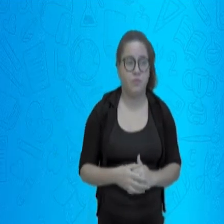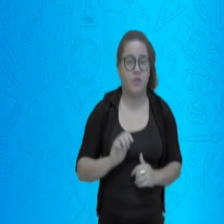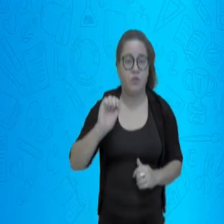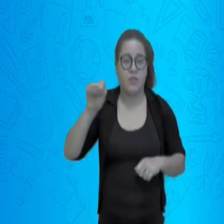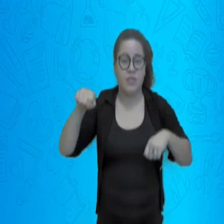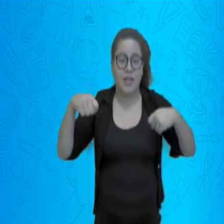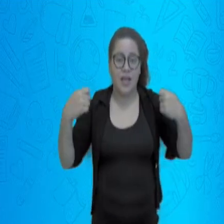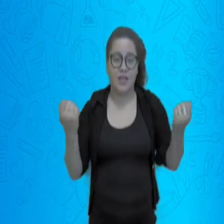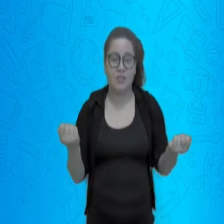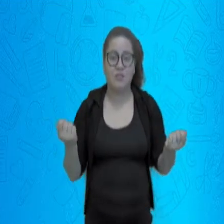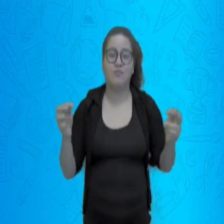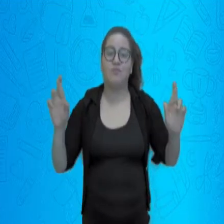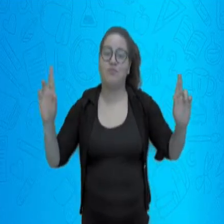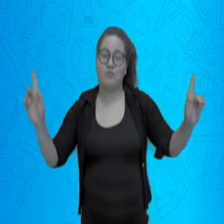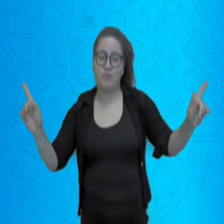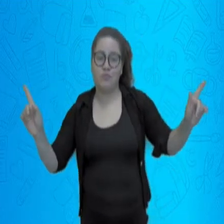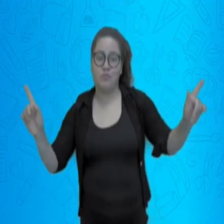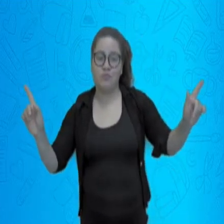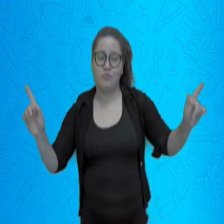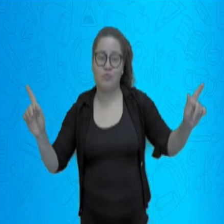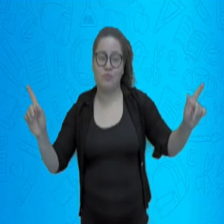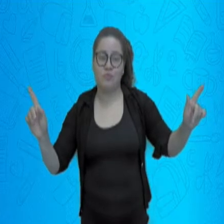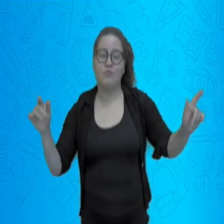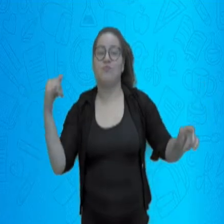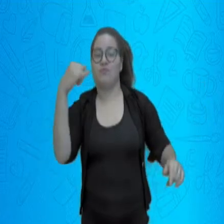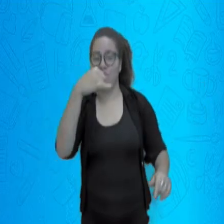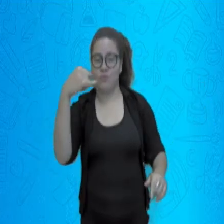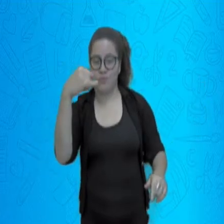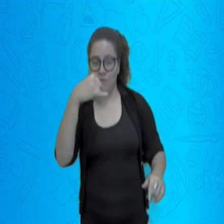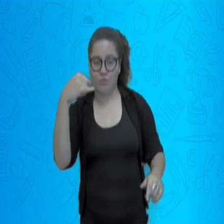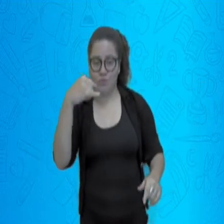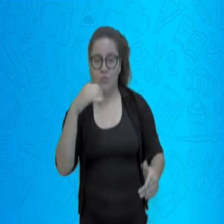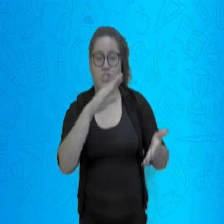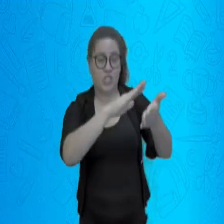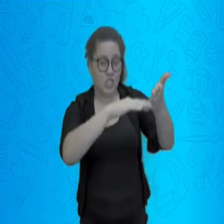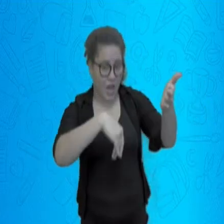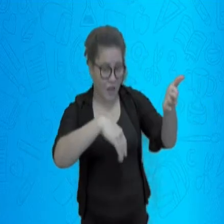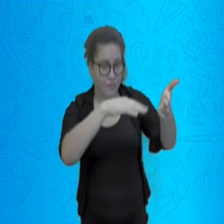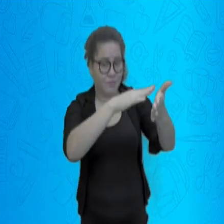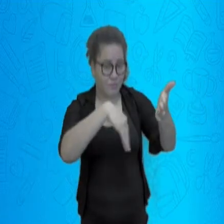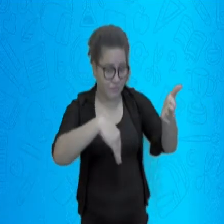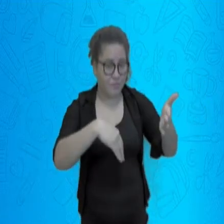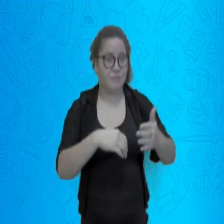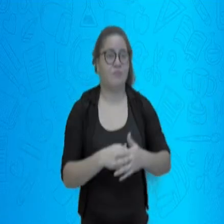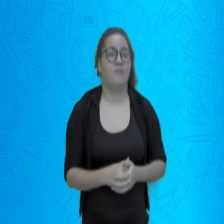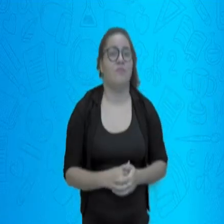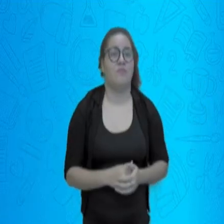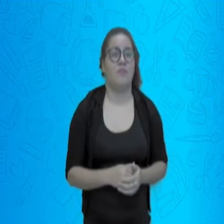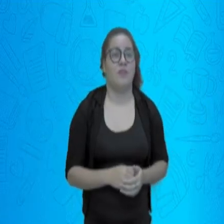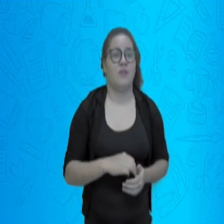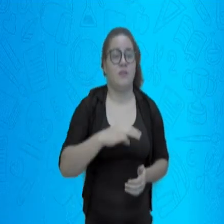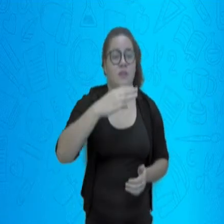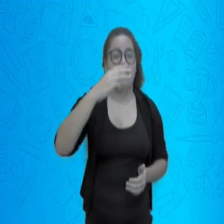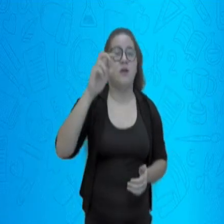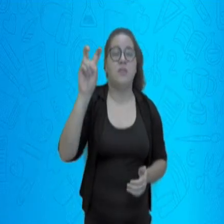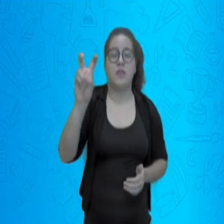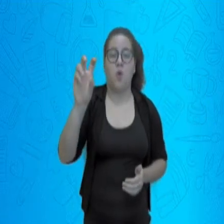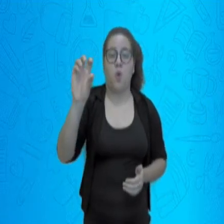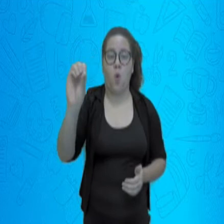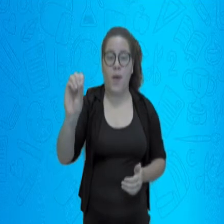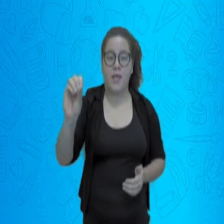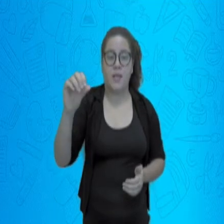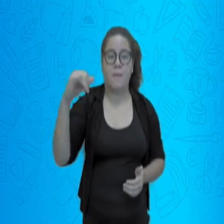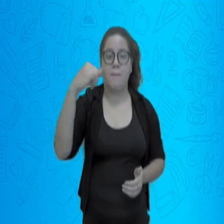Sinais diferentes, eu vou diminuir, vou subtrair. Então, 50 menos 40, nós sabemos